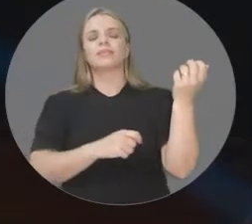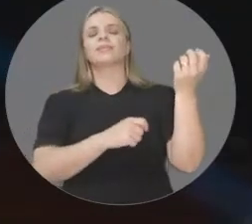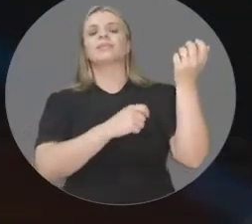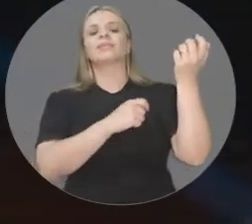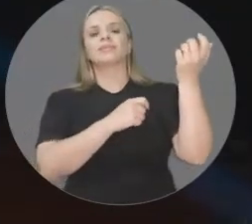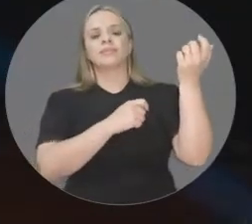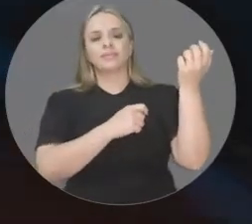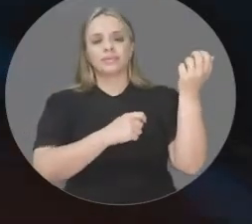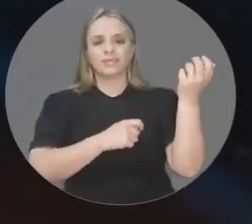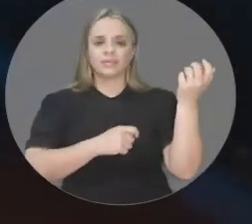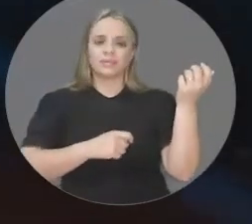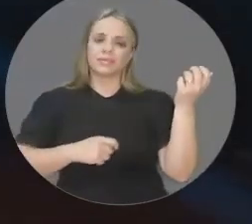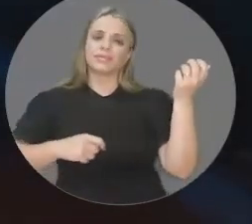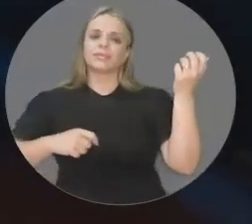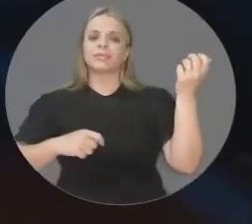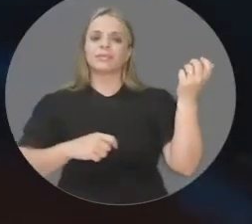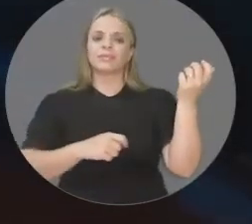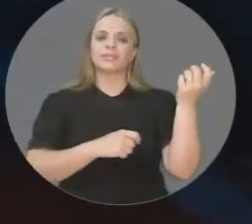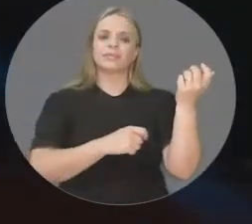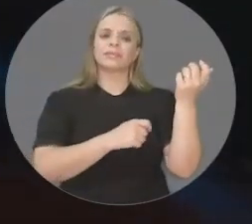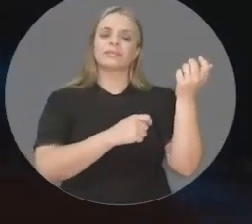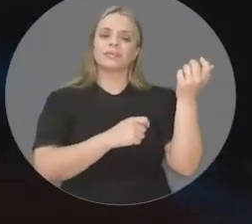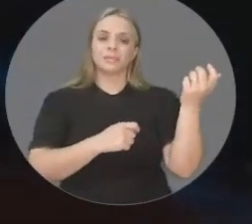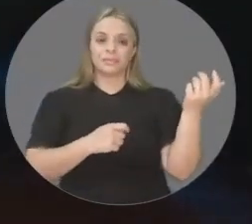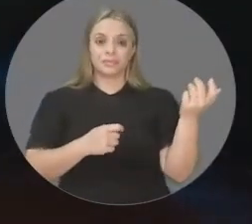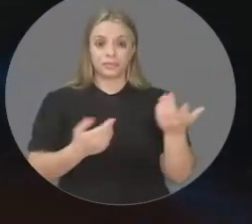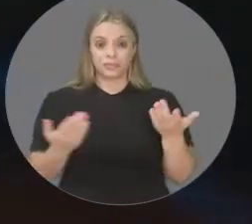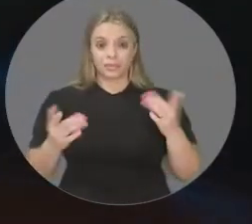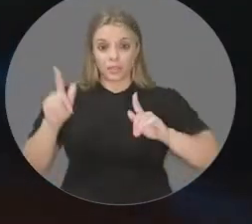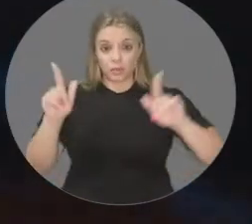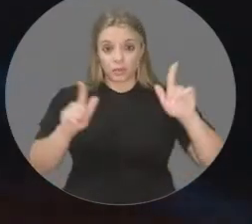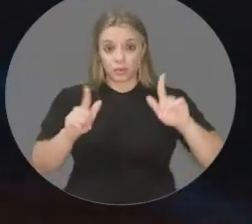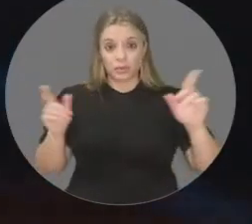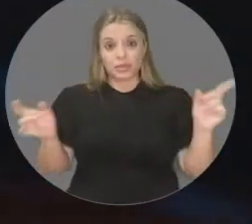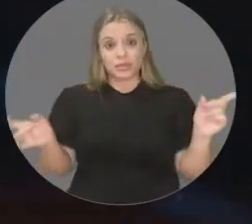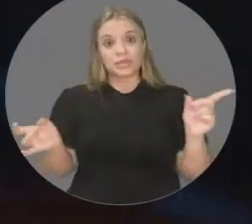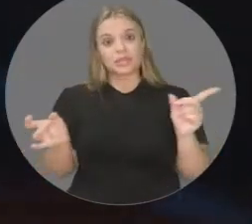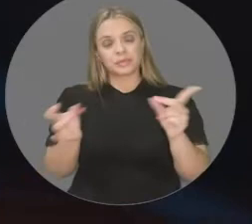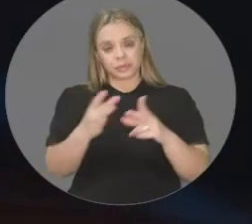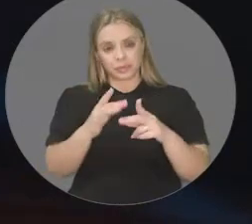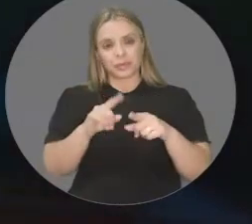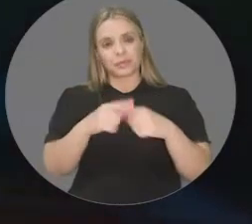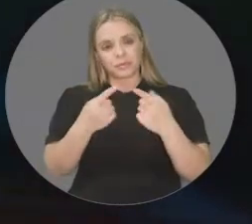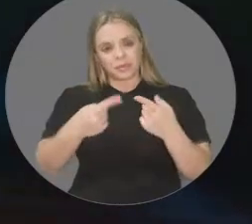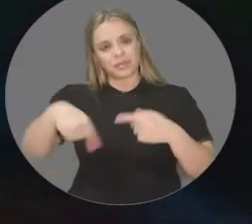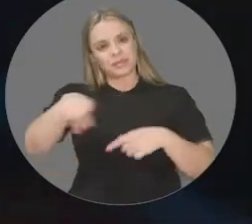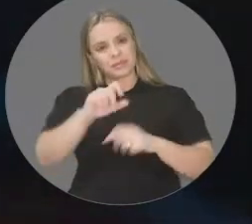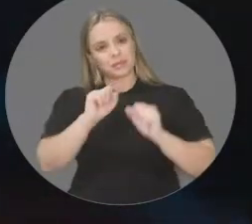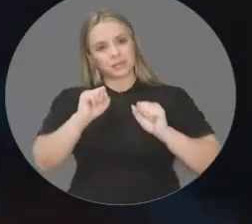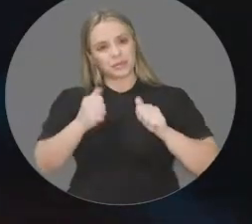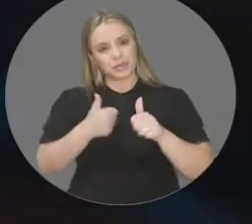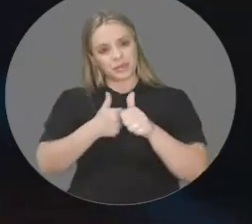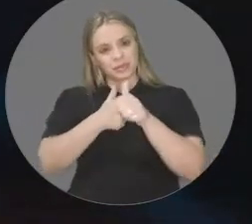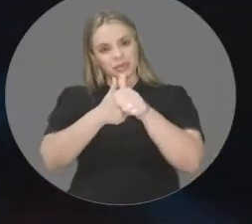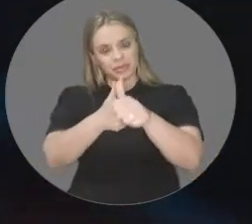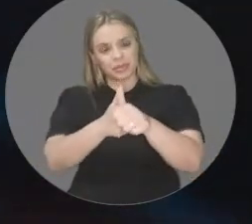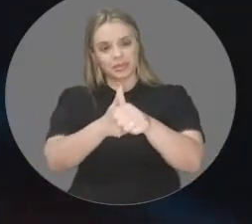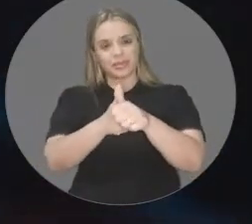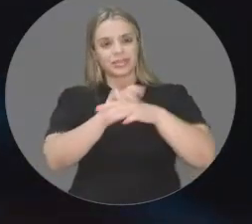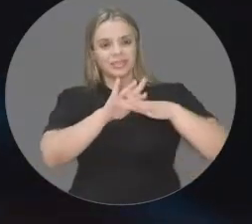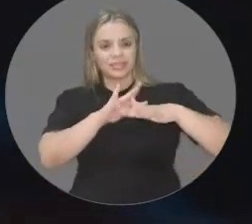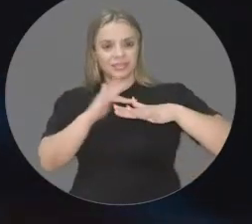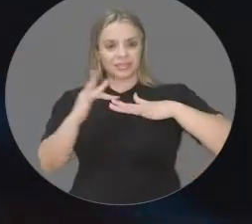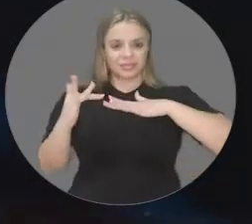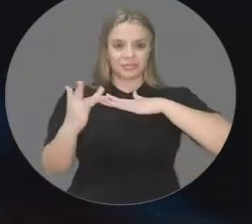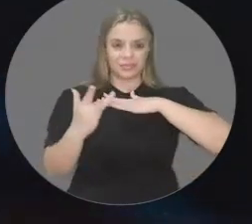Mas vocês podem continuar nos acompanhando através das nossas redes sociais. Na próxima semana, mais dois grandes nomes da